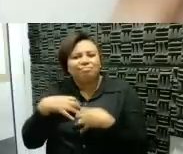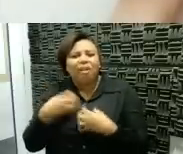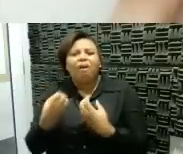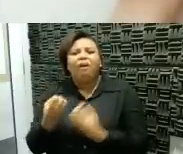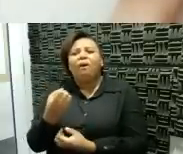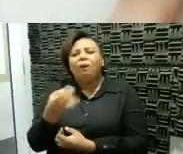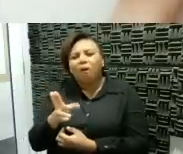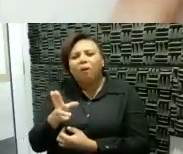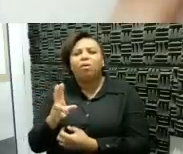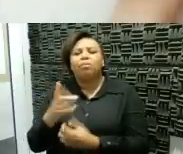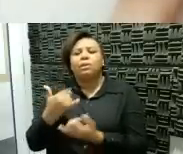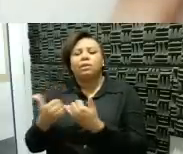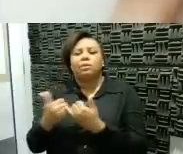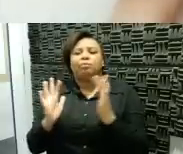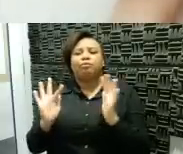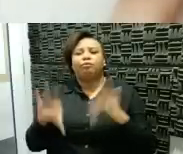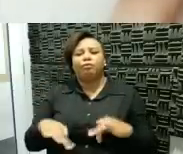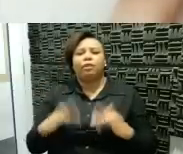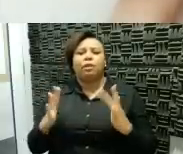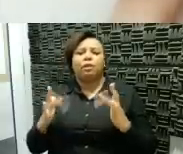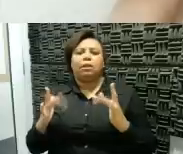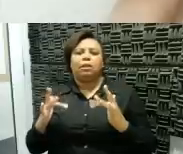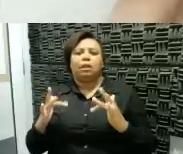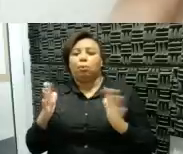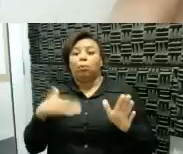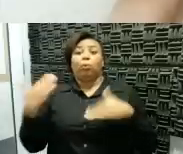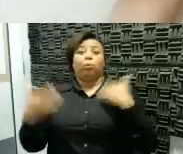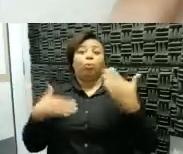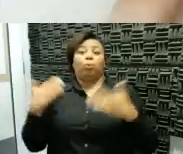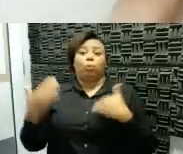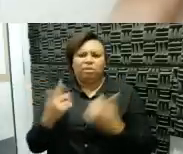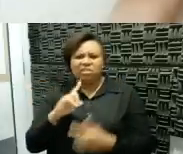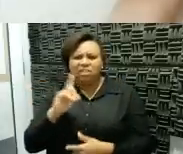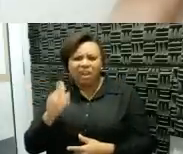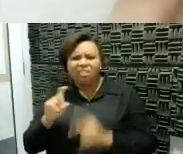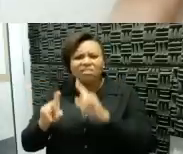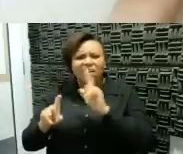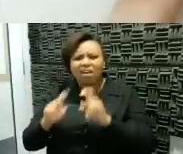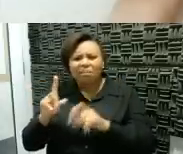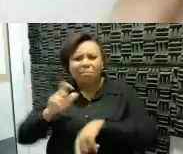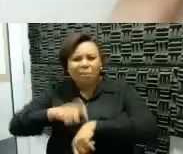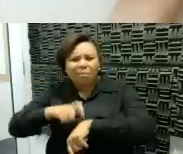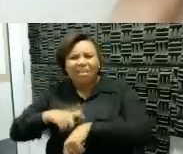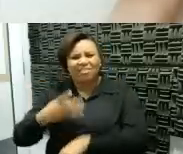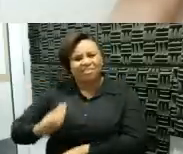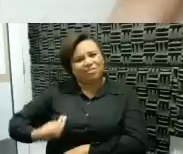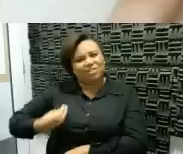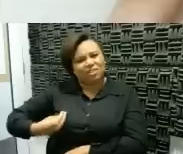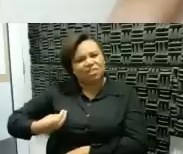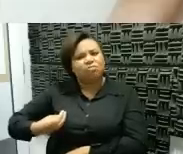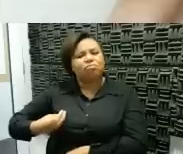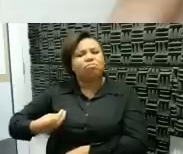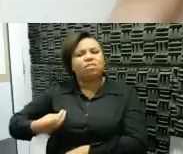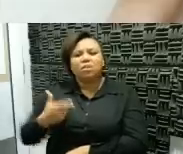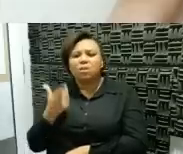na bunda inesperado enfim se essas situações aqueles momentos da vida que tu realmente não consegue sair da